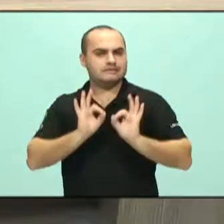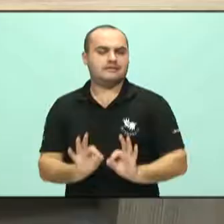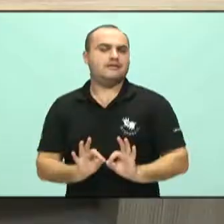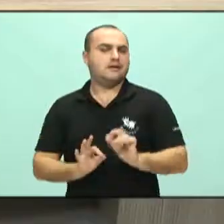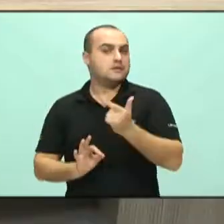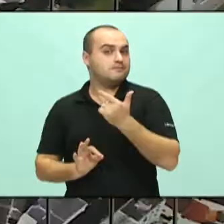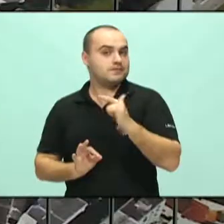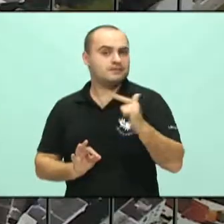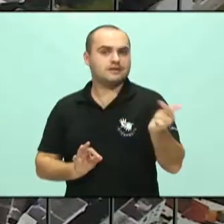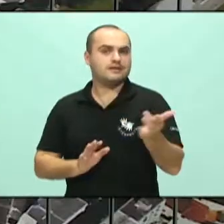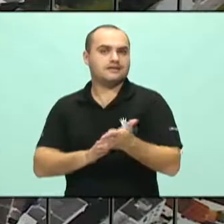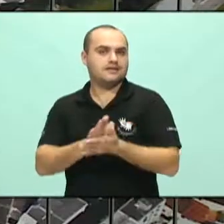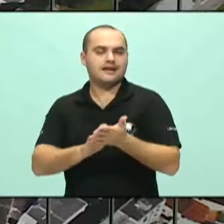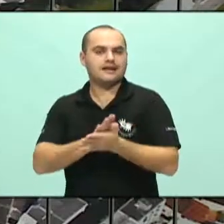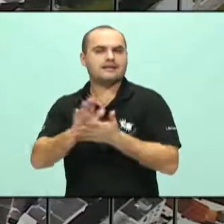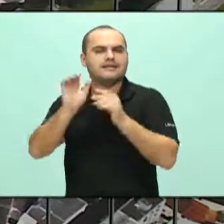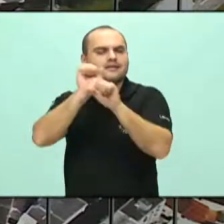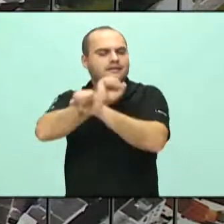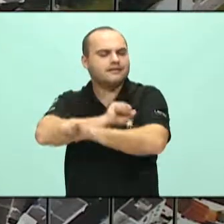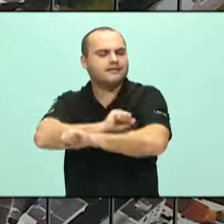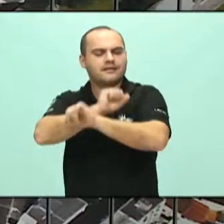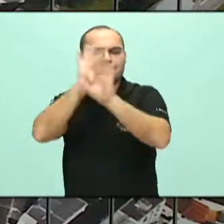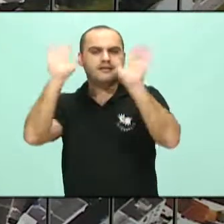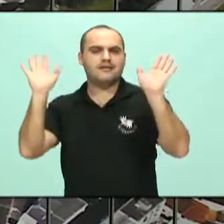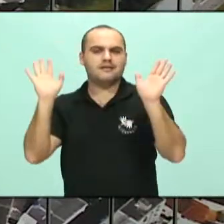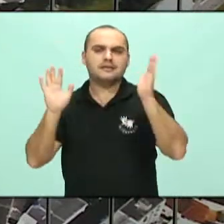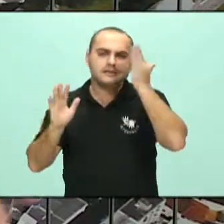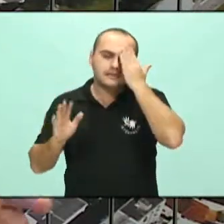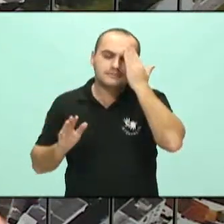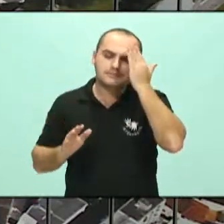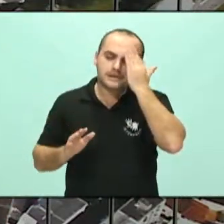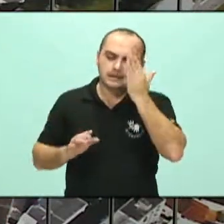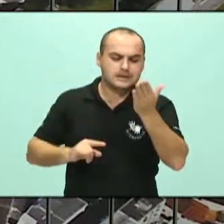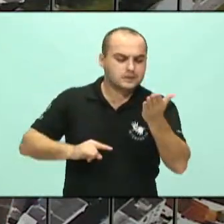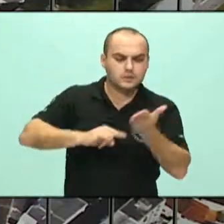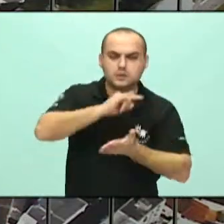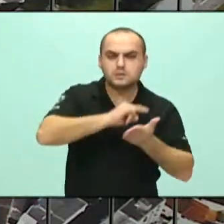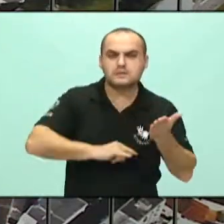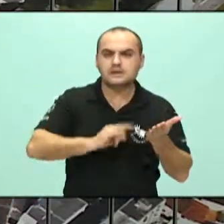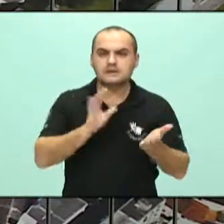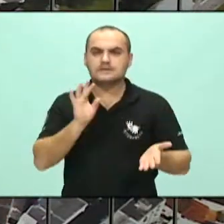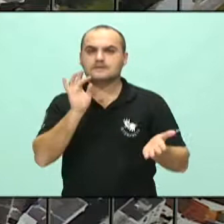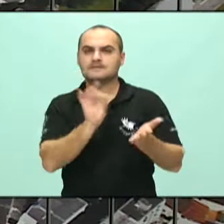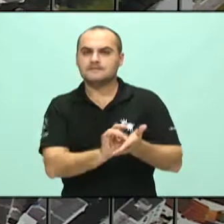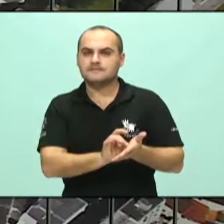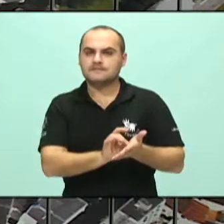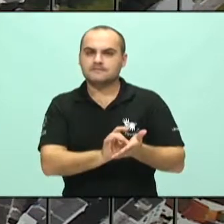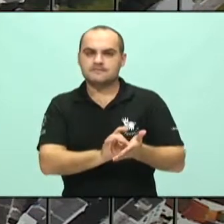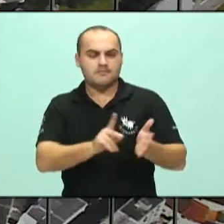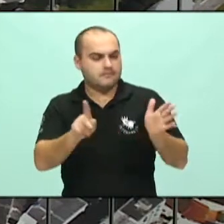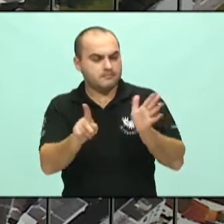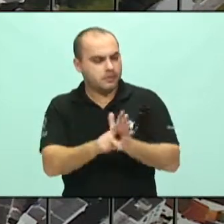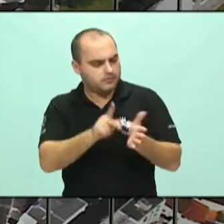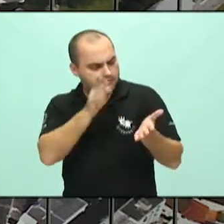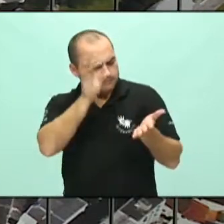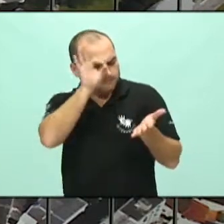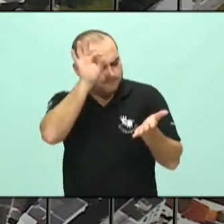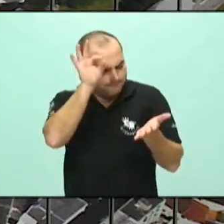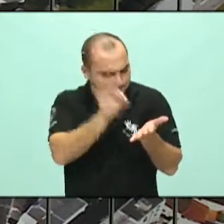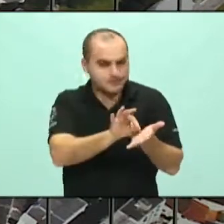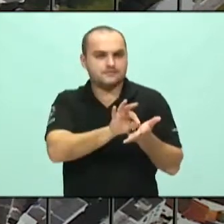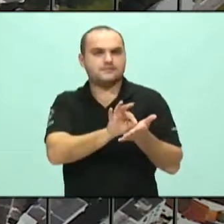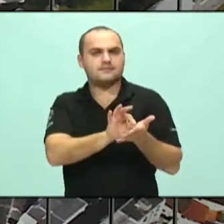tem clareza, não se tem uma documentação assertiva,